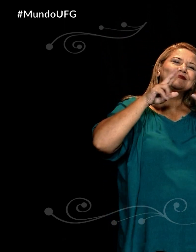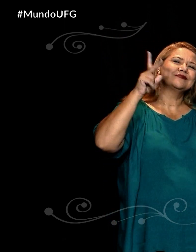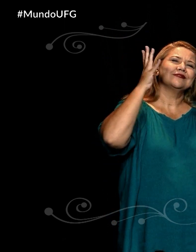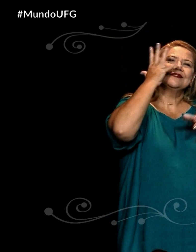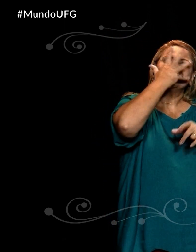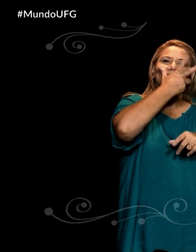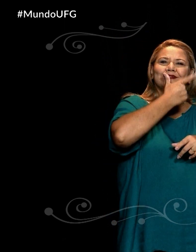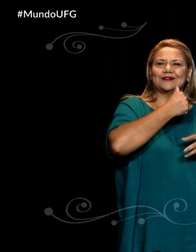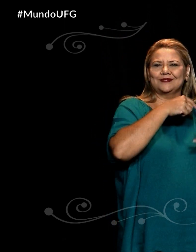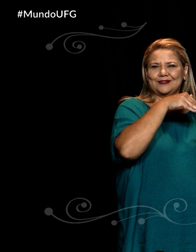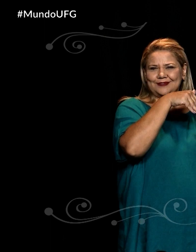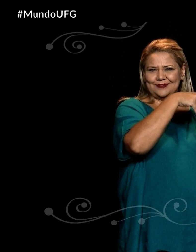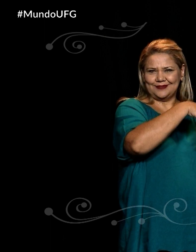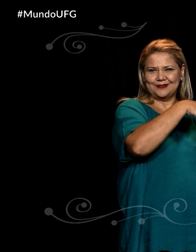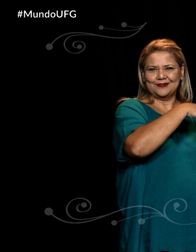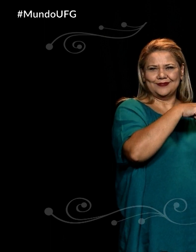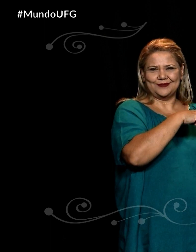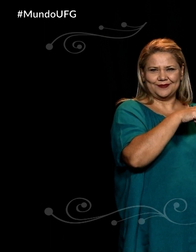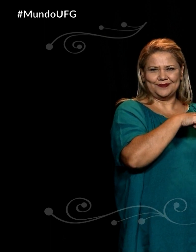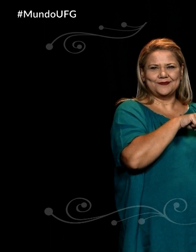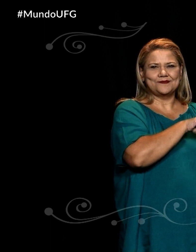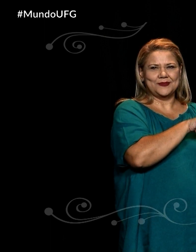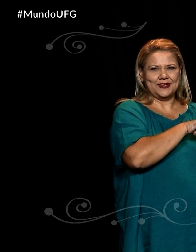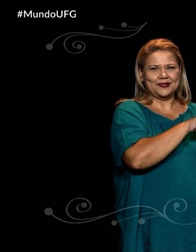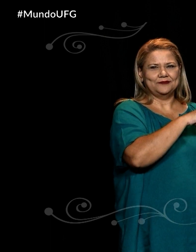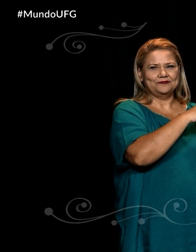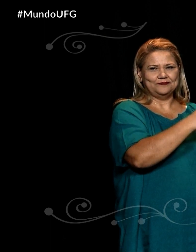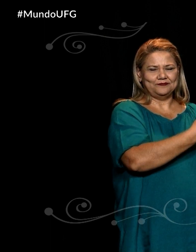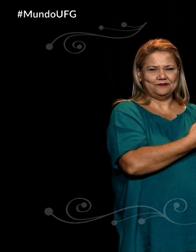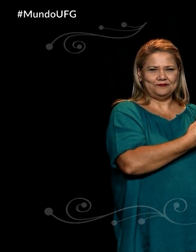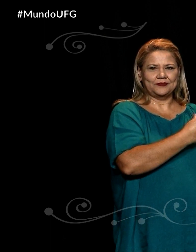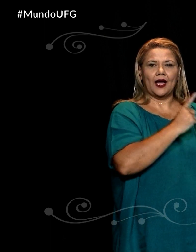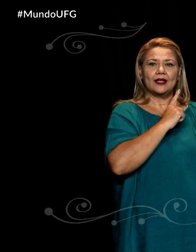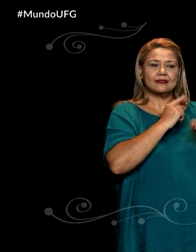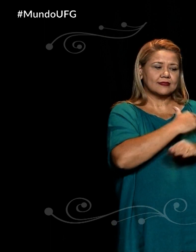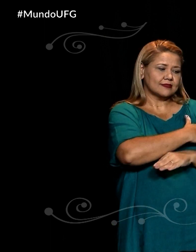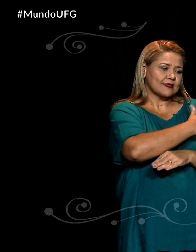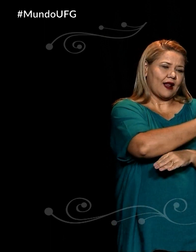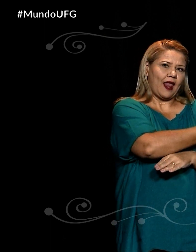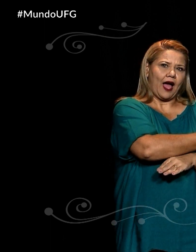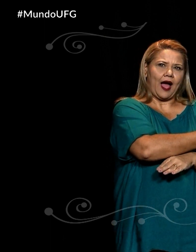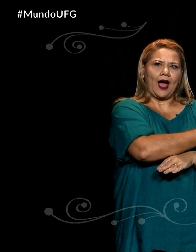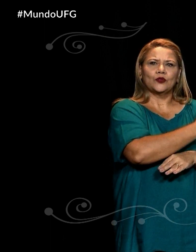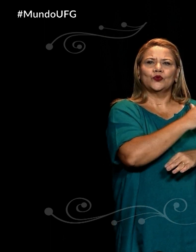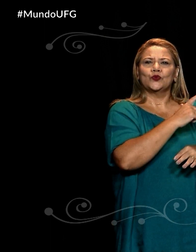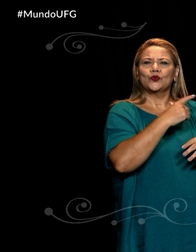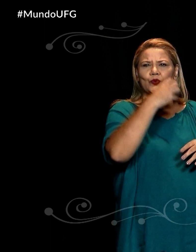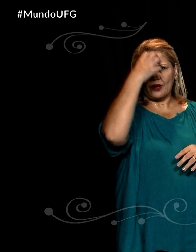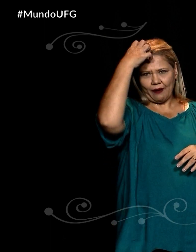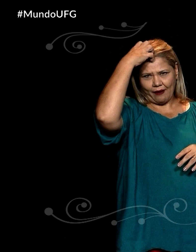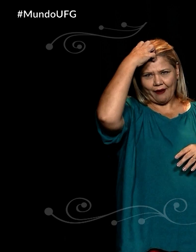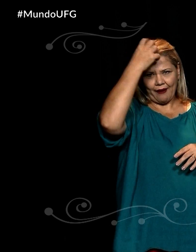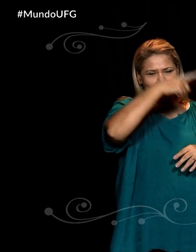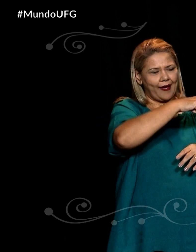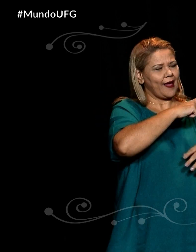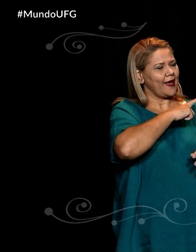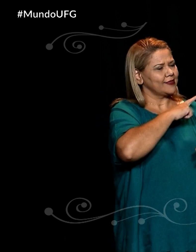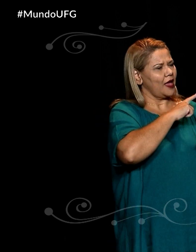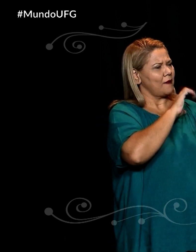ele vai sendo lido. Isso é muito interessante para professores que estão ensinando